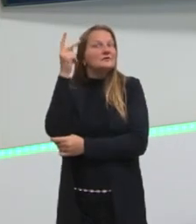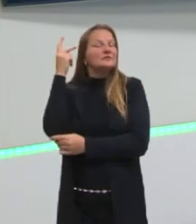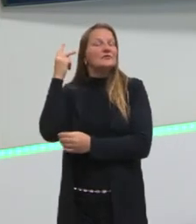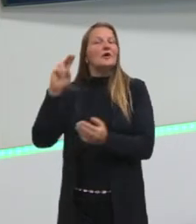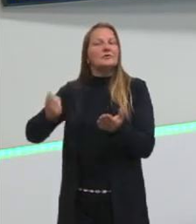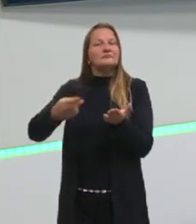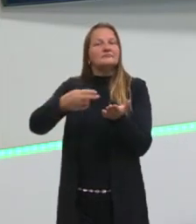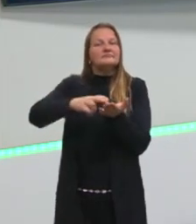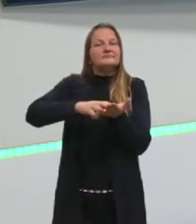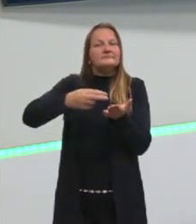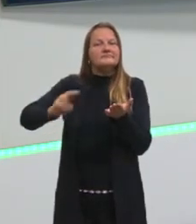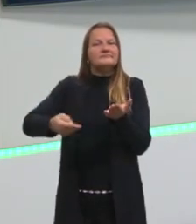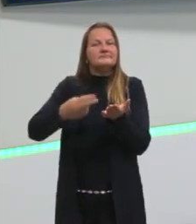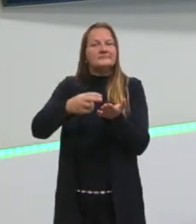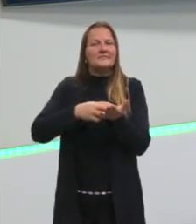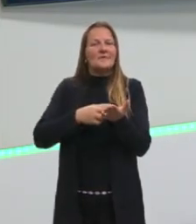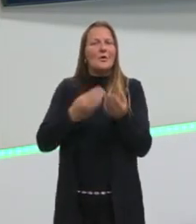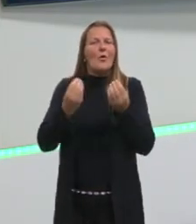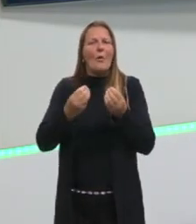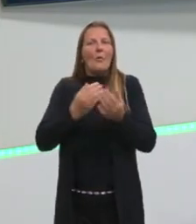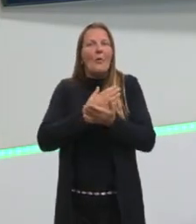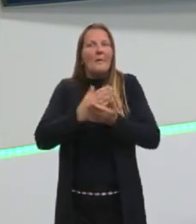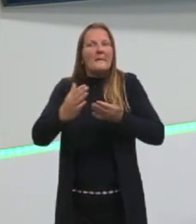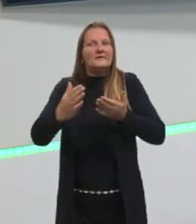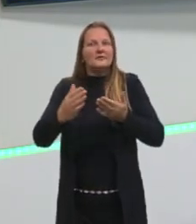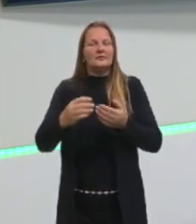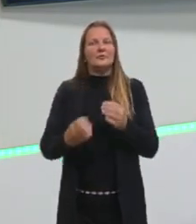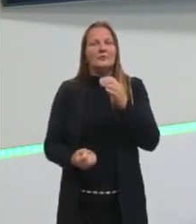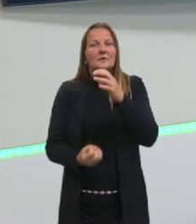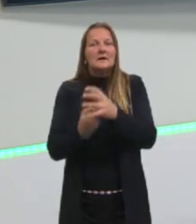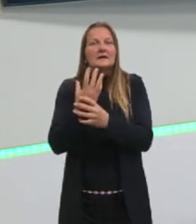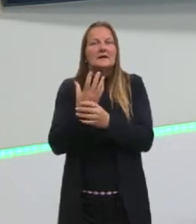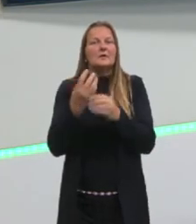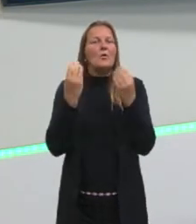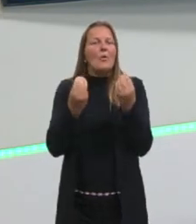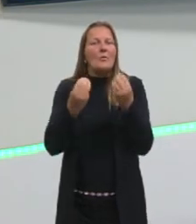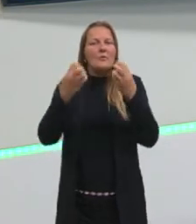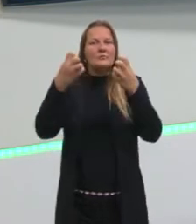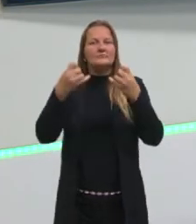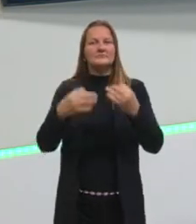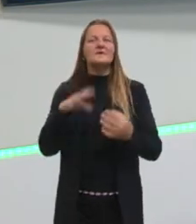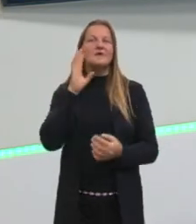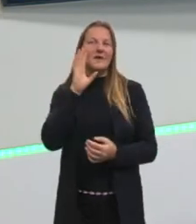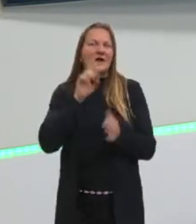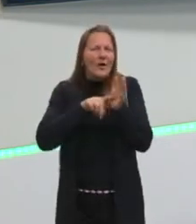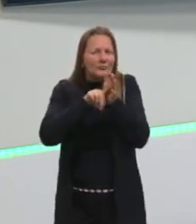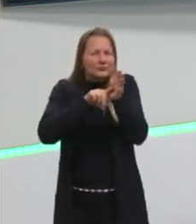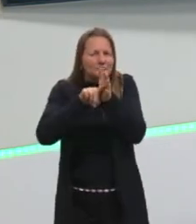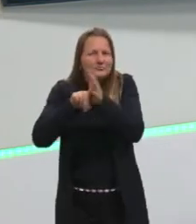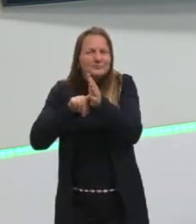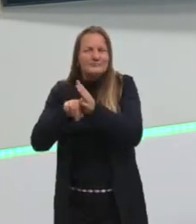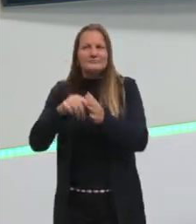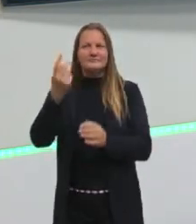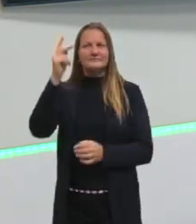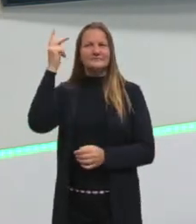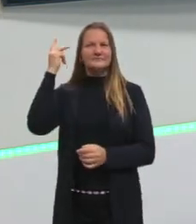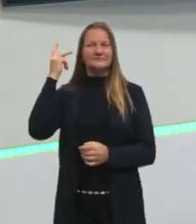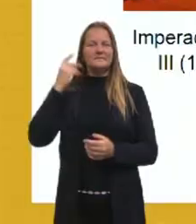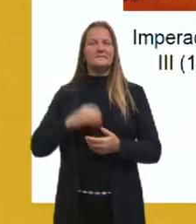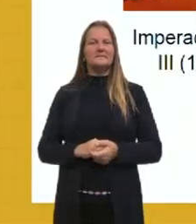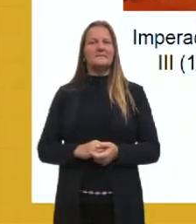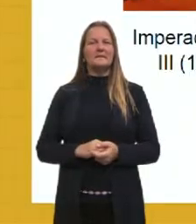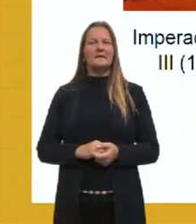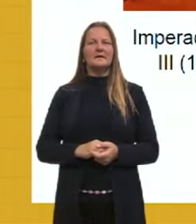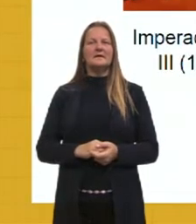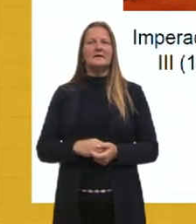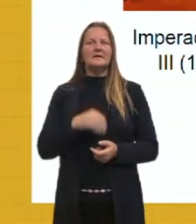margarina afinal de contas onde surgiu a margarina que foi muito legal no fim eu fui pesquisar a história achei muito legal foi